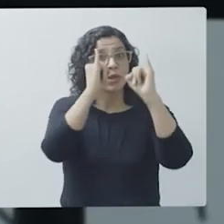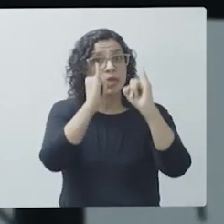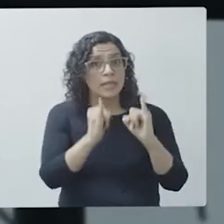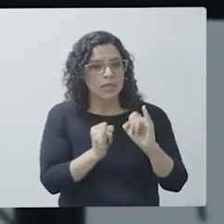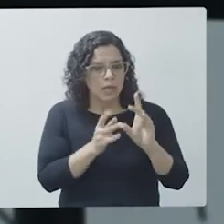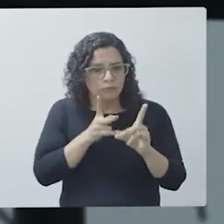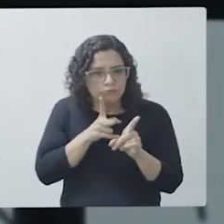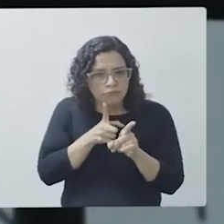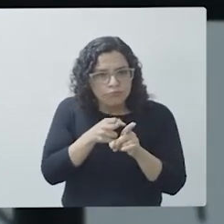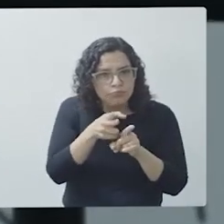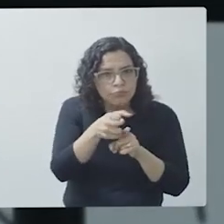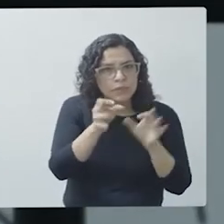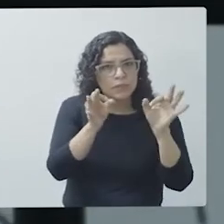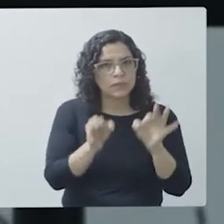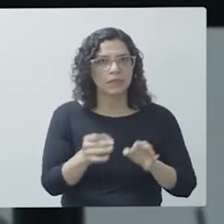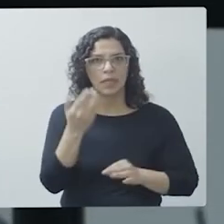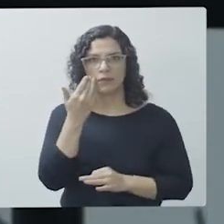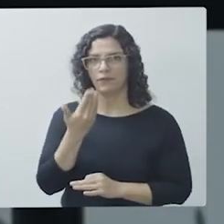a linha.